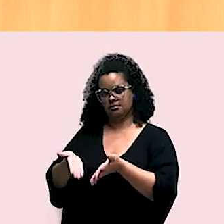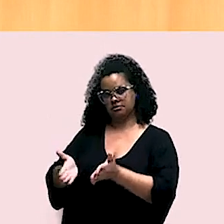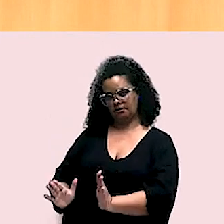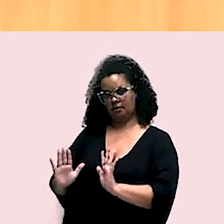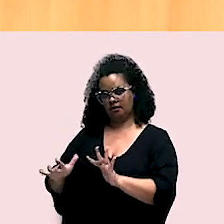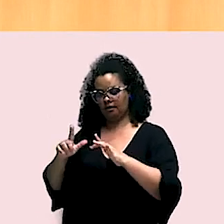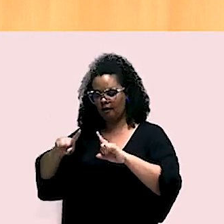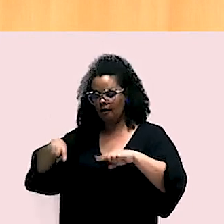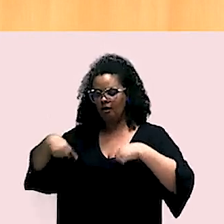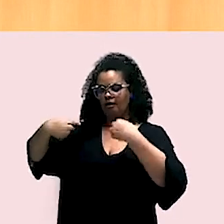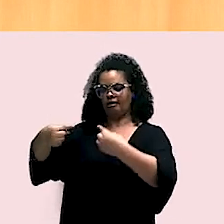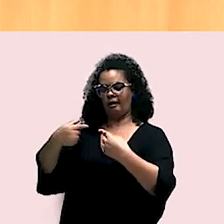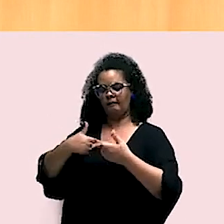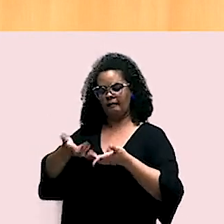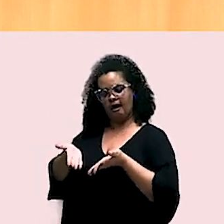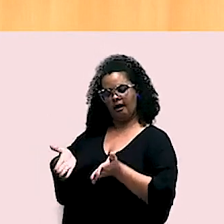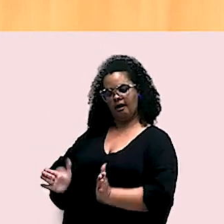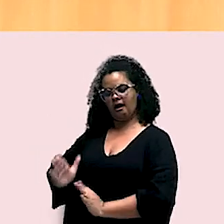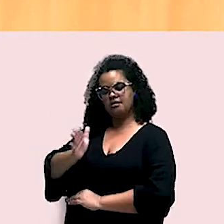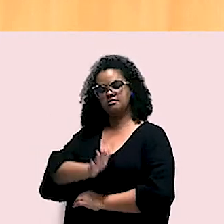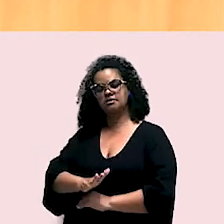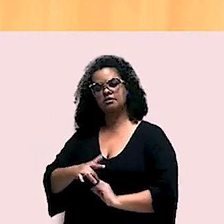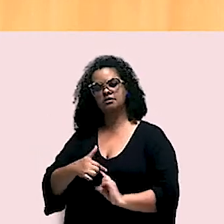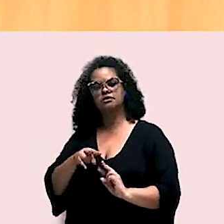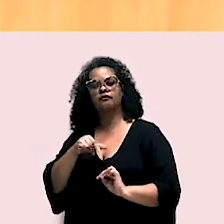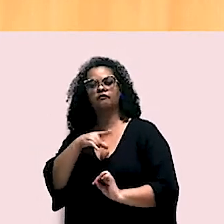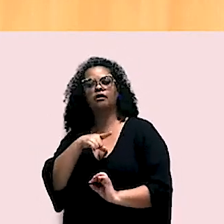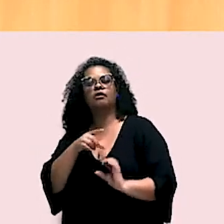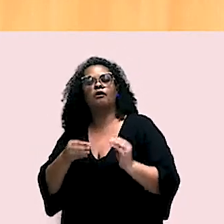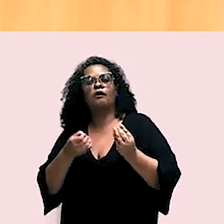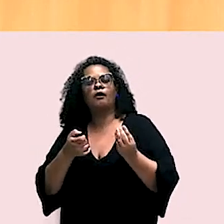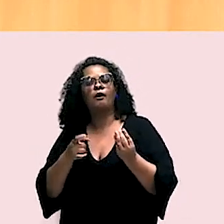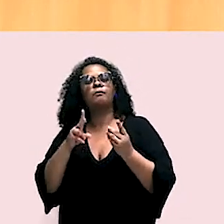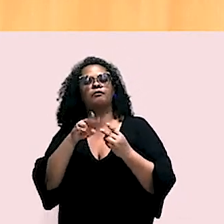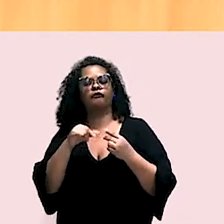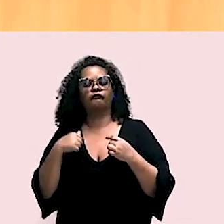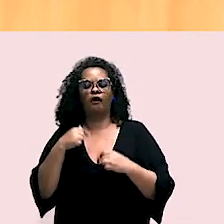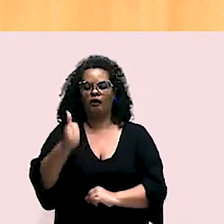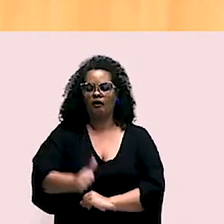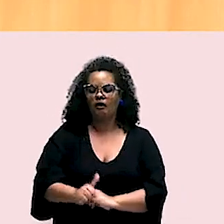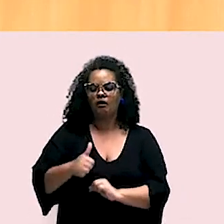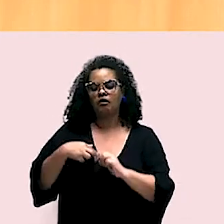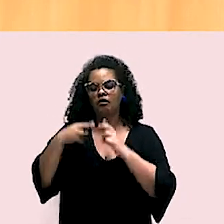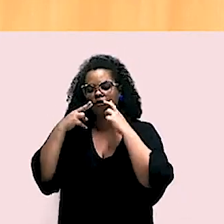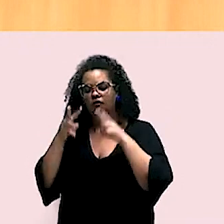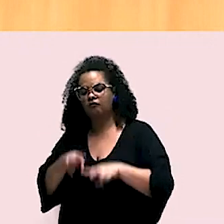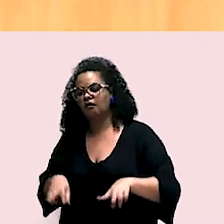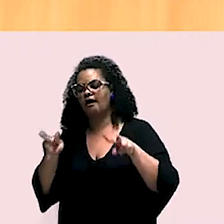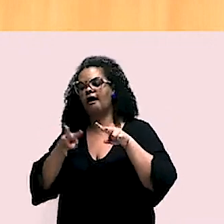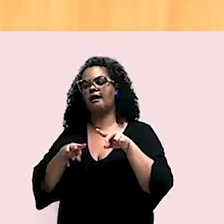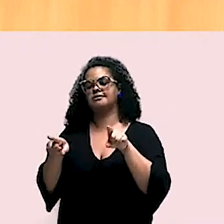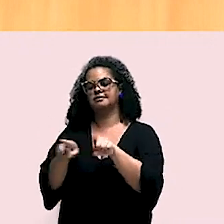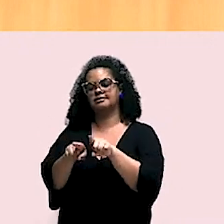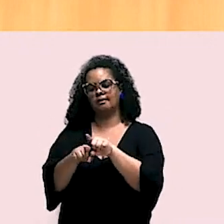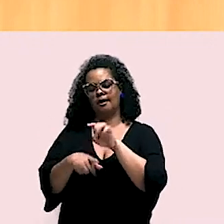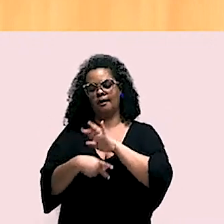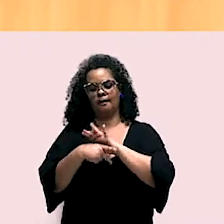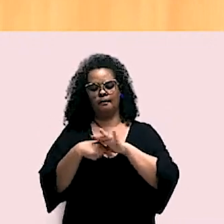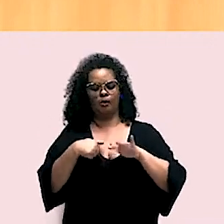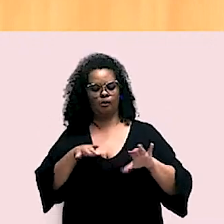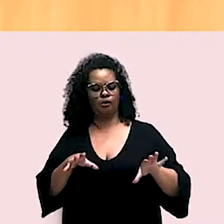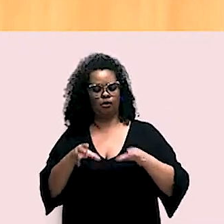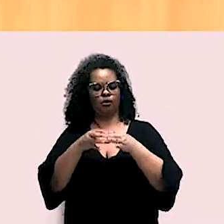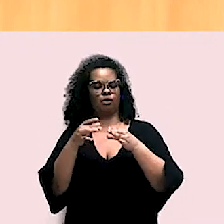após o parto, a gestante ela volta a ser acompanhada pelas equipes de saúde no puerpério,